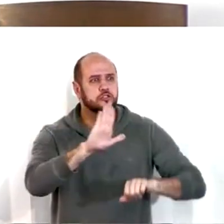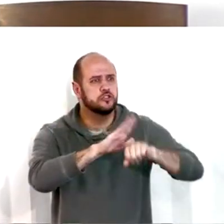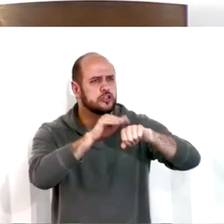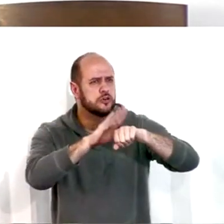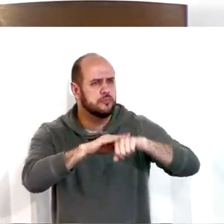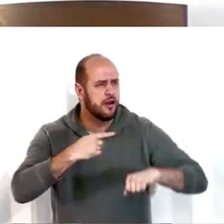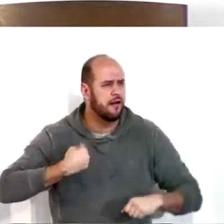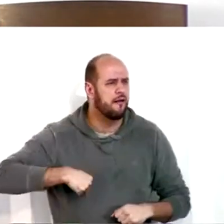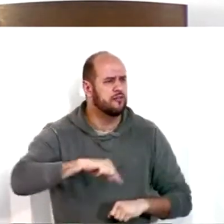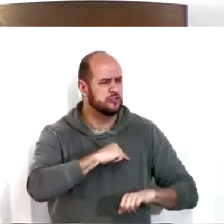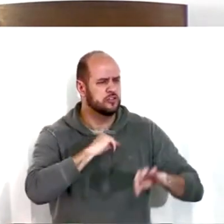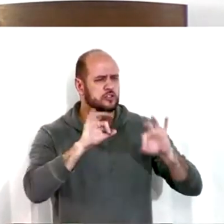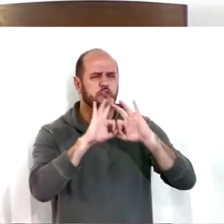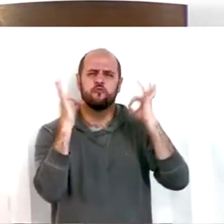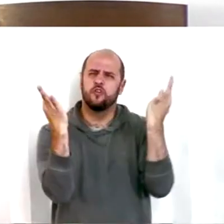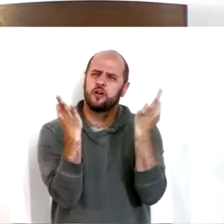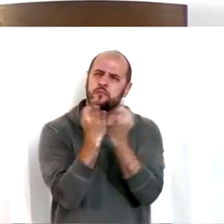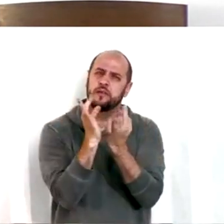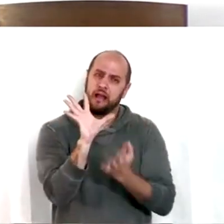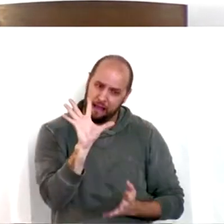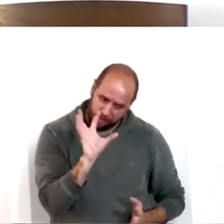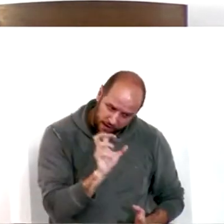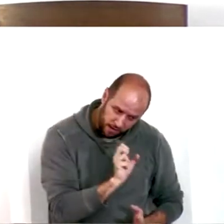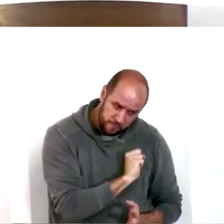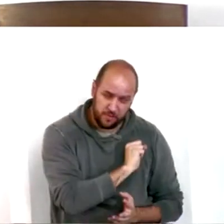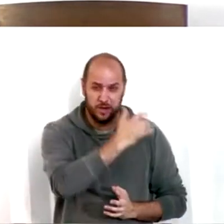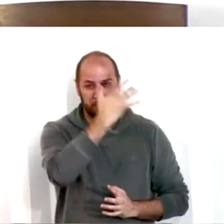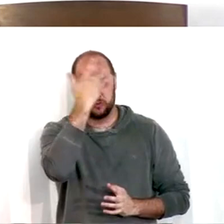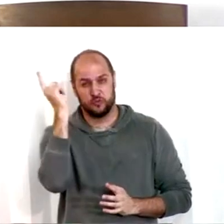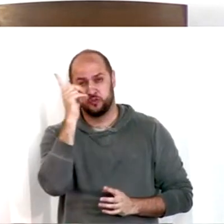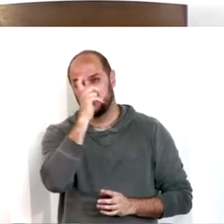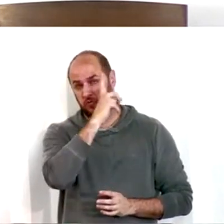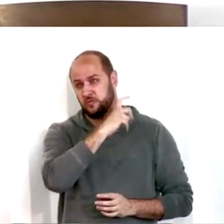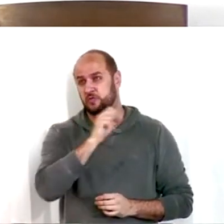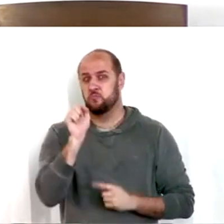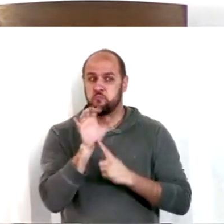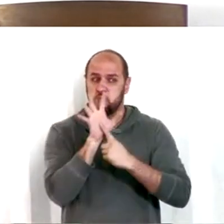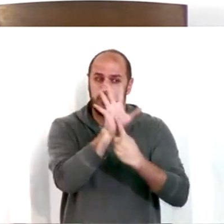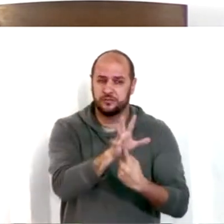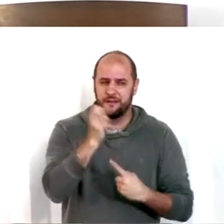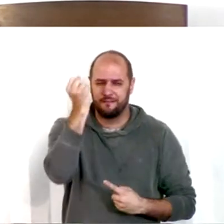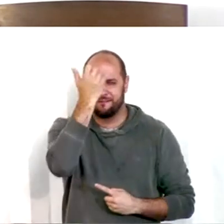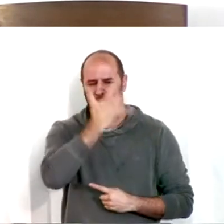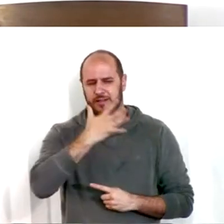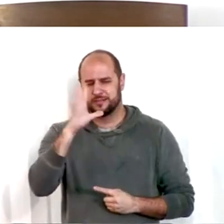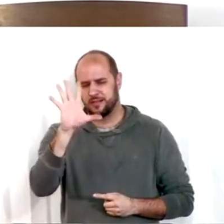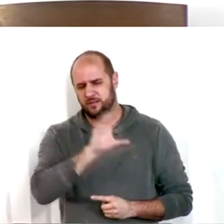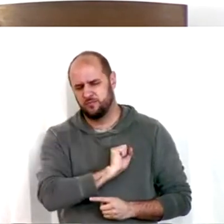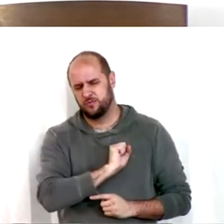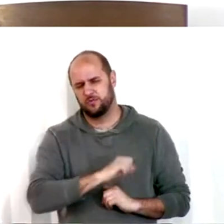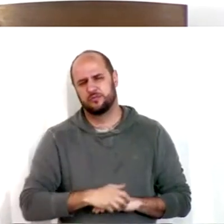como família a amar pessoas difíceis e a expressar a sua graça e o seu amor.